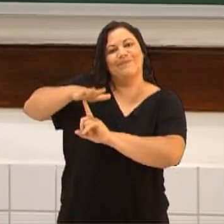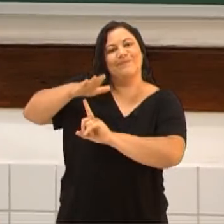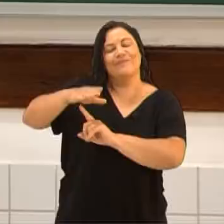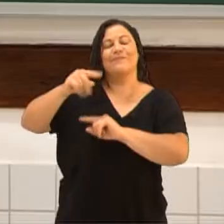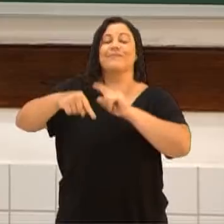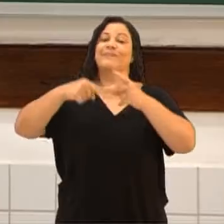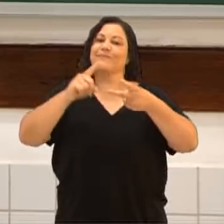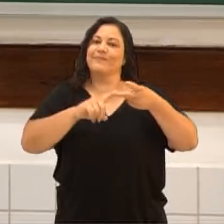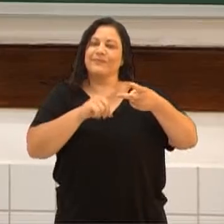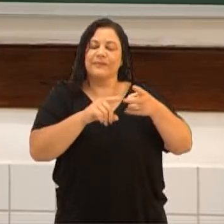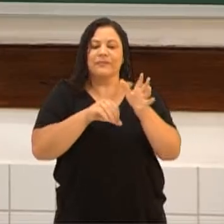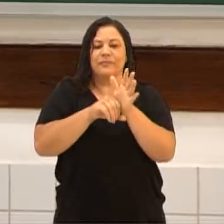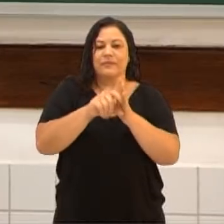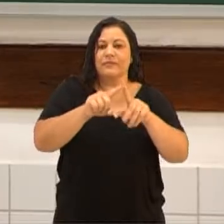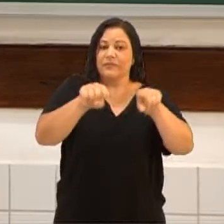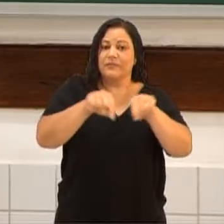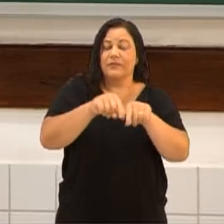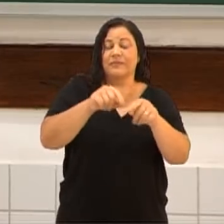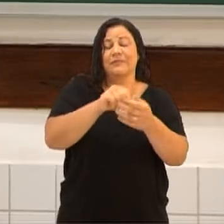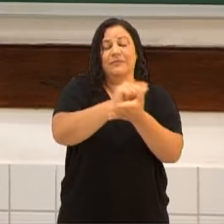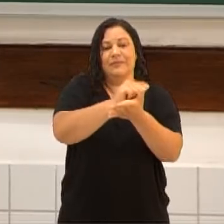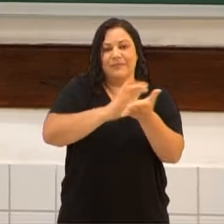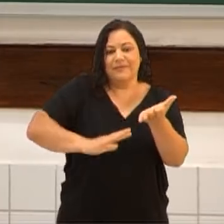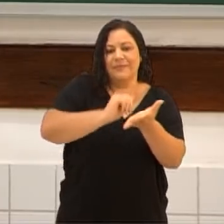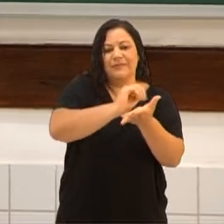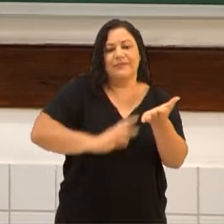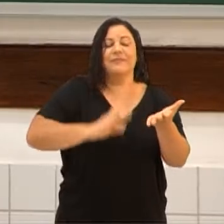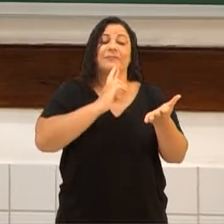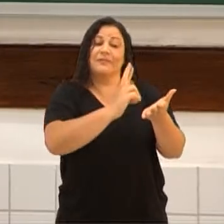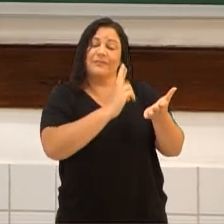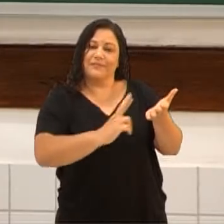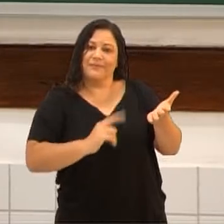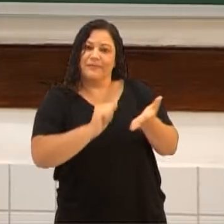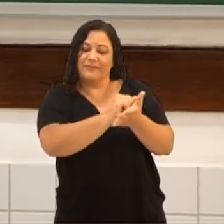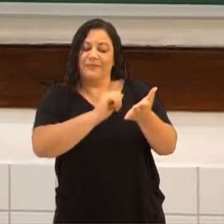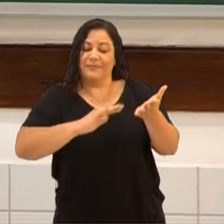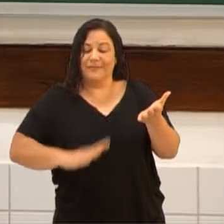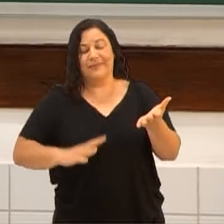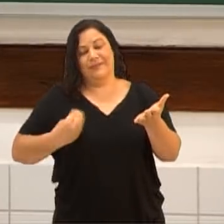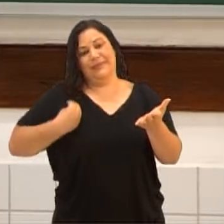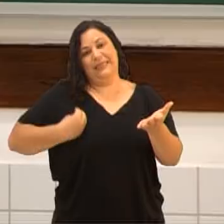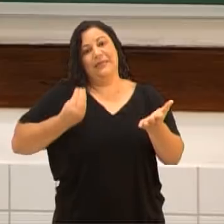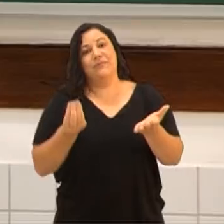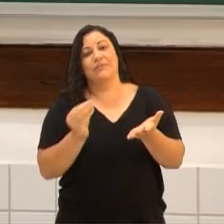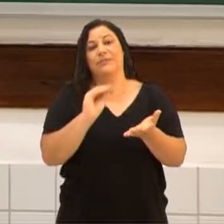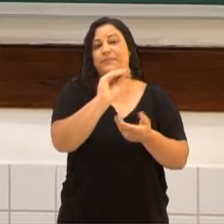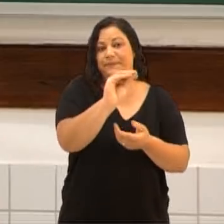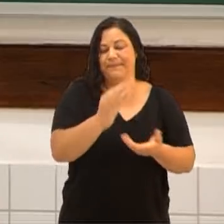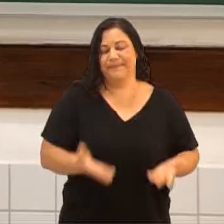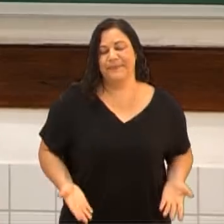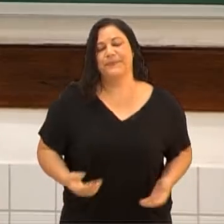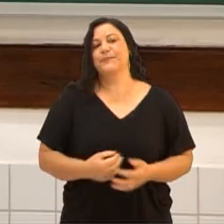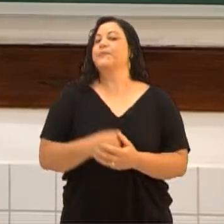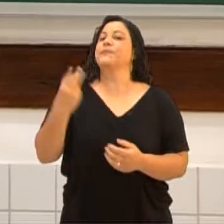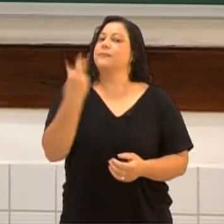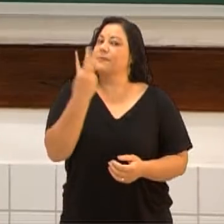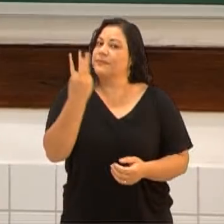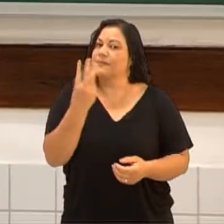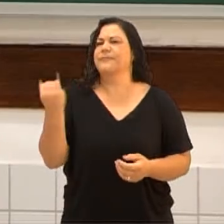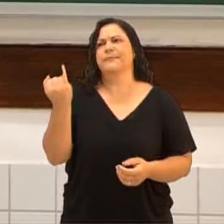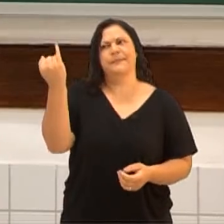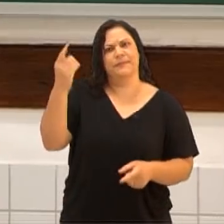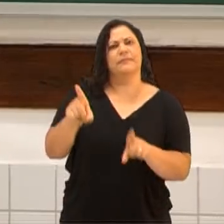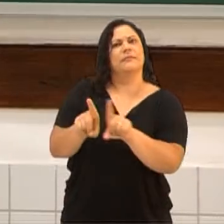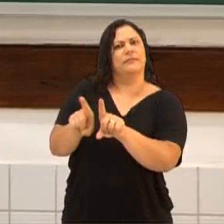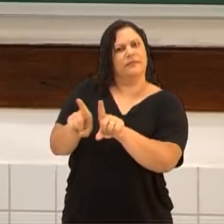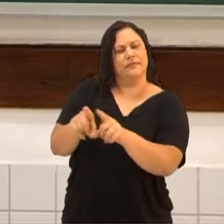Google Classroom, realize as atividades testando seus conhecimentos e marque a sua presença. Terceiro, importantíssimo também,